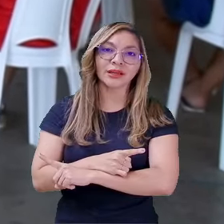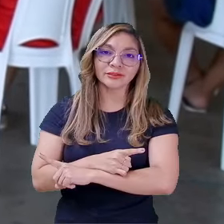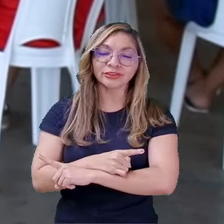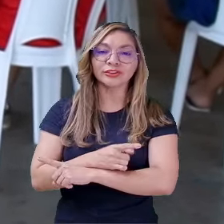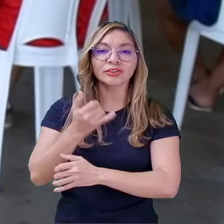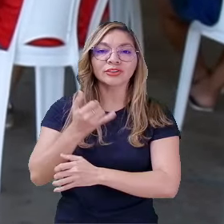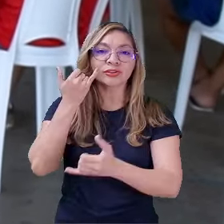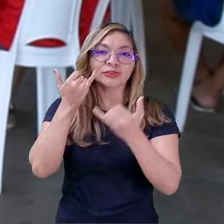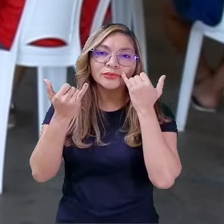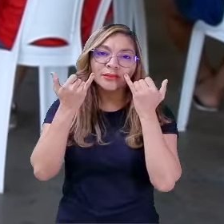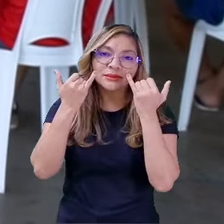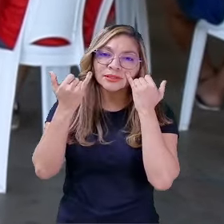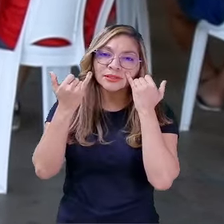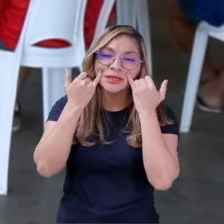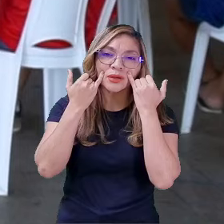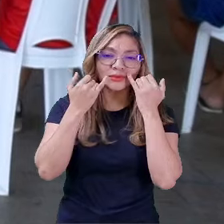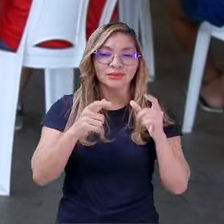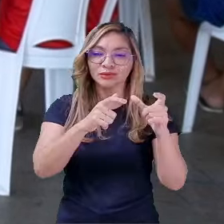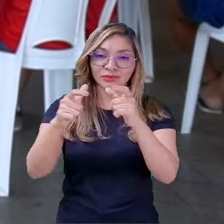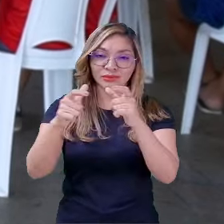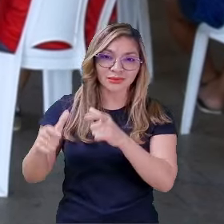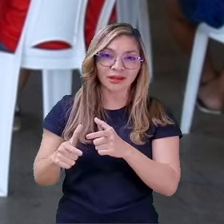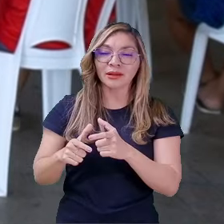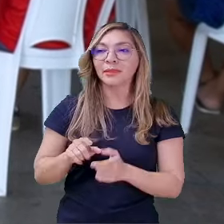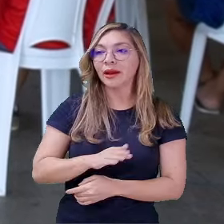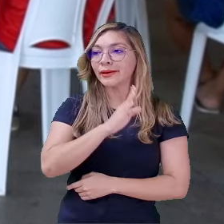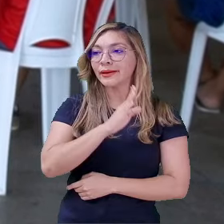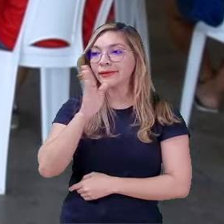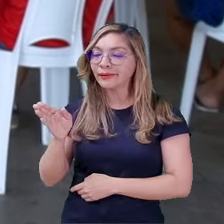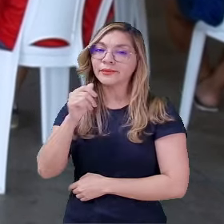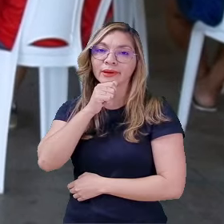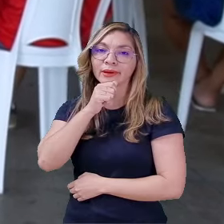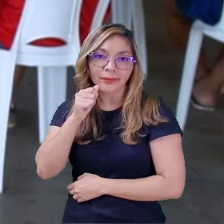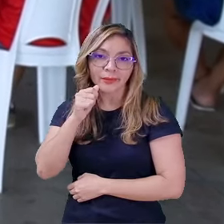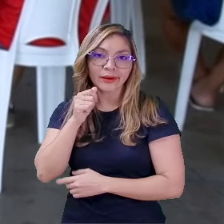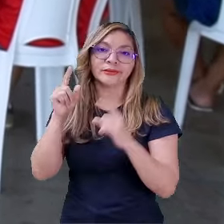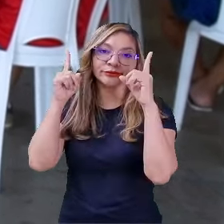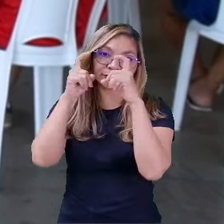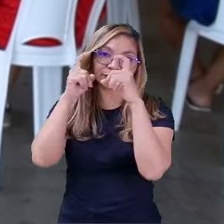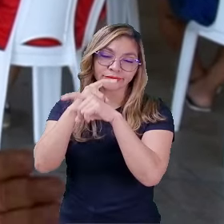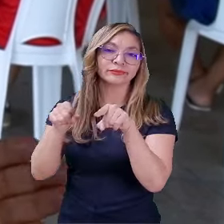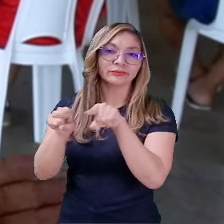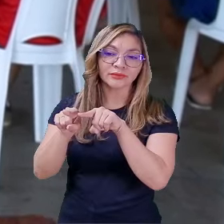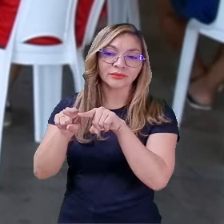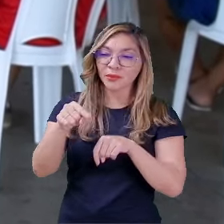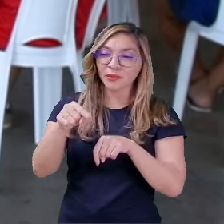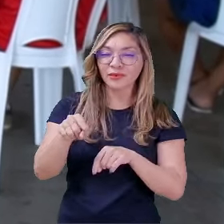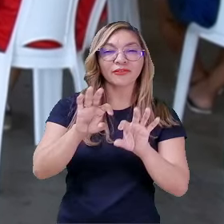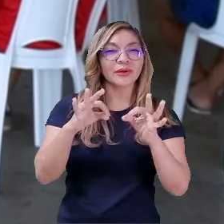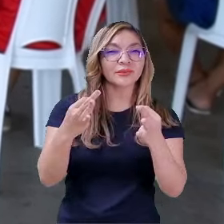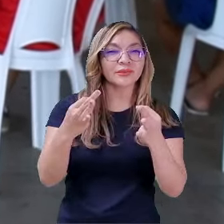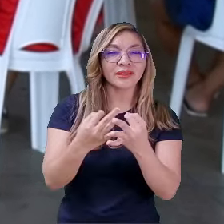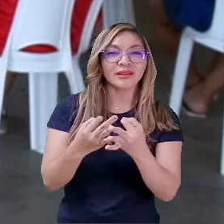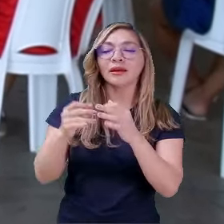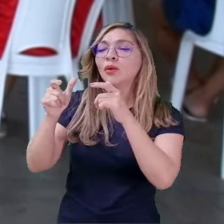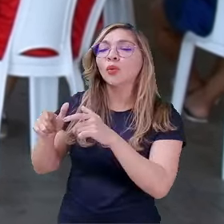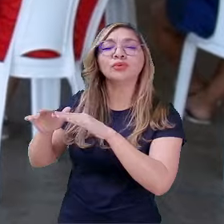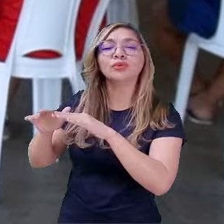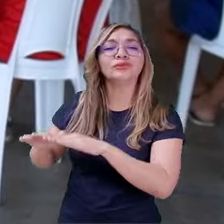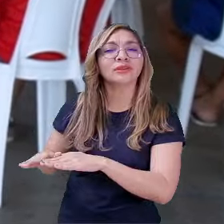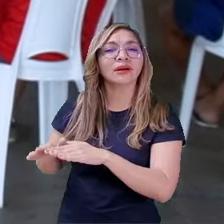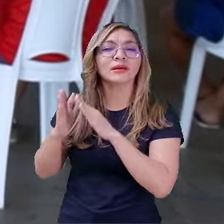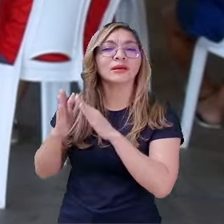a esses órgãos, até mesmo para se deslocar para a cidade, porque a maioria dessas famílias eles não têm onde ficar. Então, a